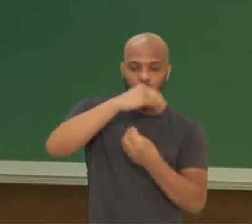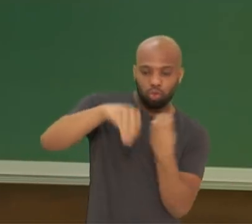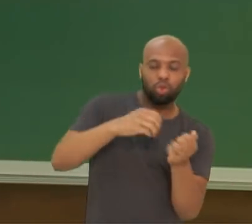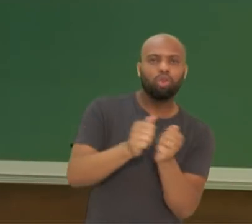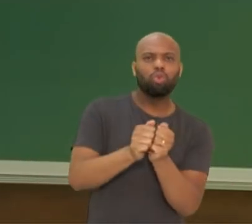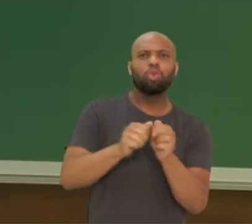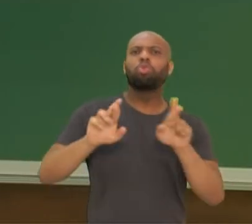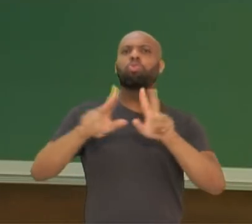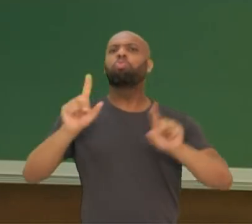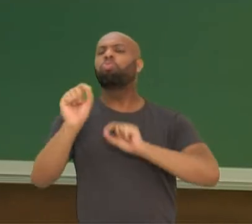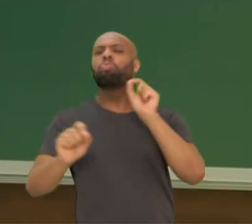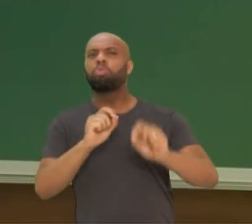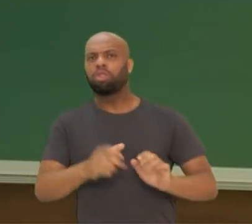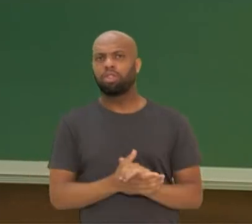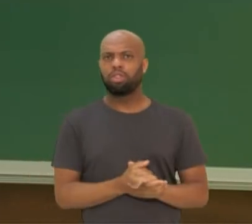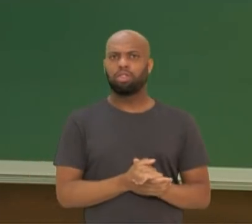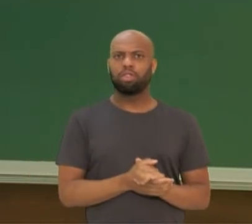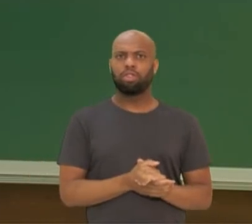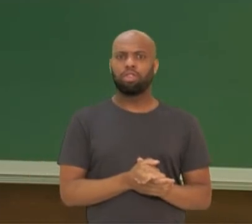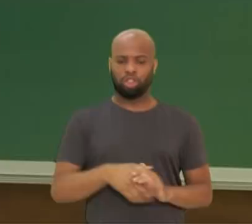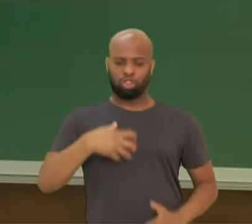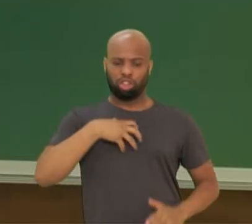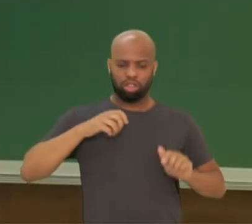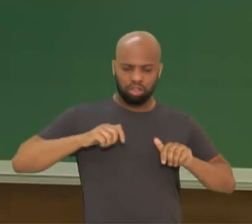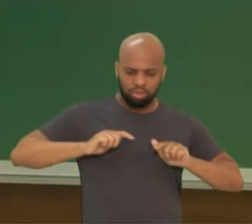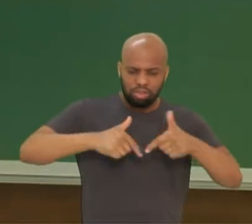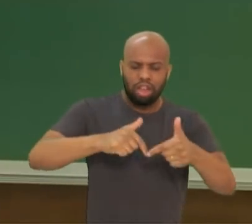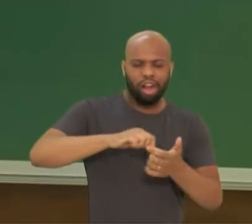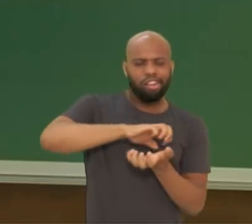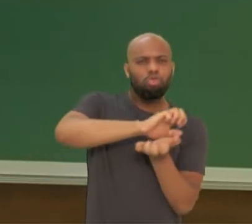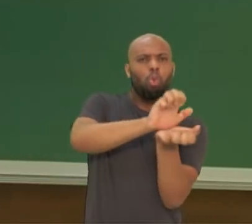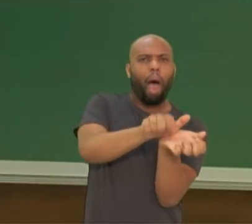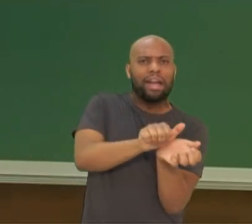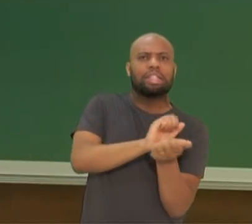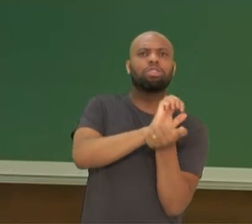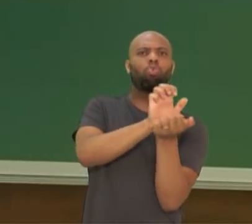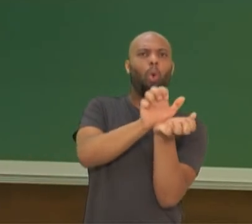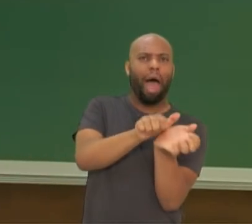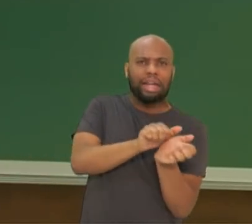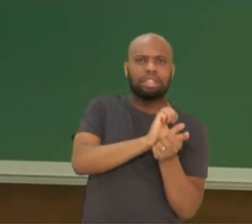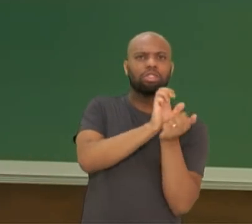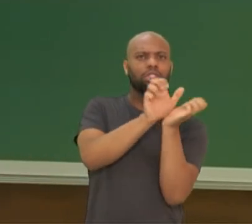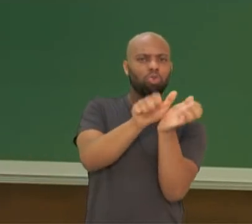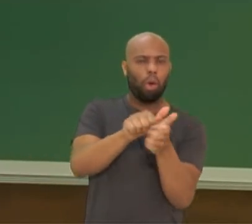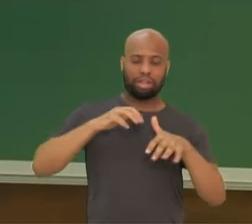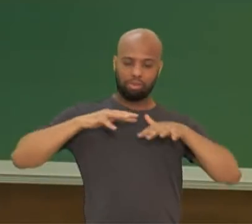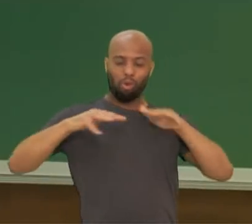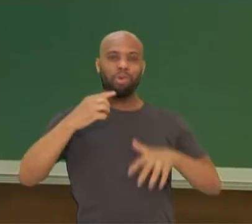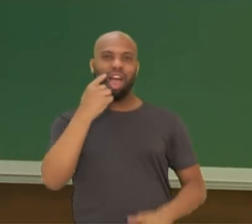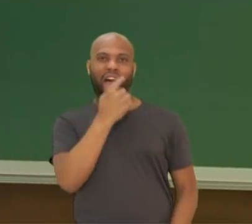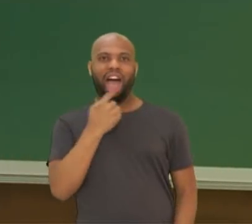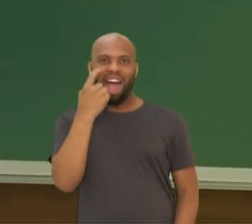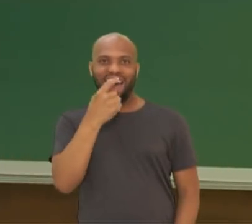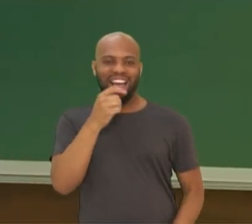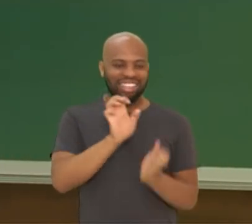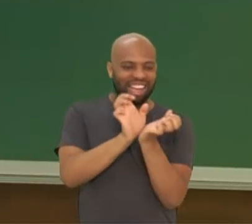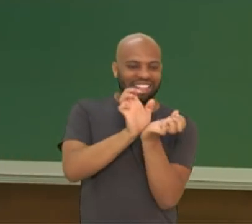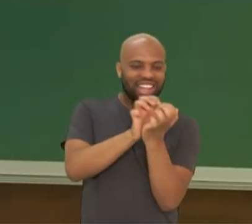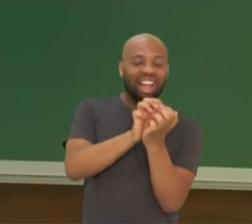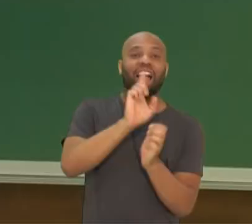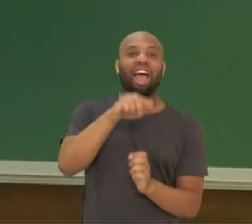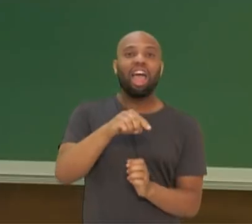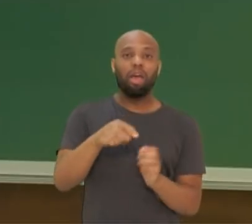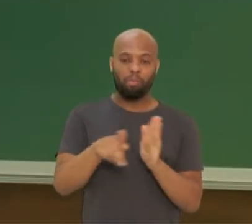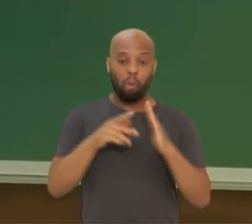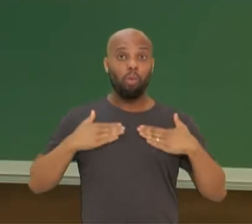a diferença? A ação mecânica, o movimento ali dos dentes, é uma ação física.